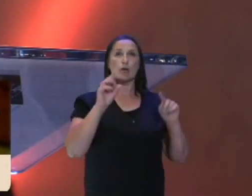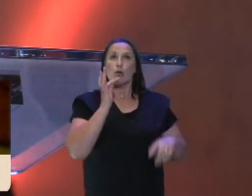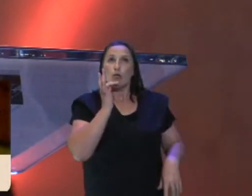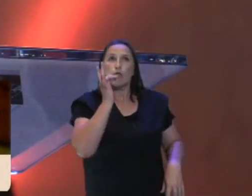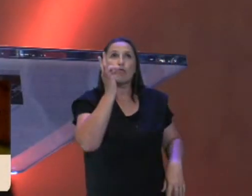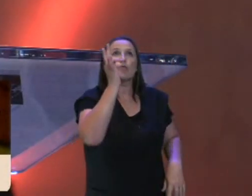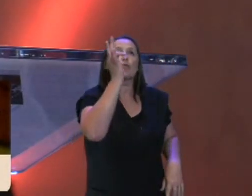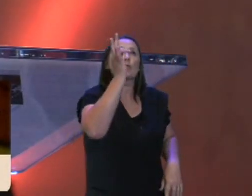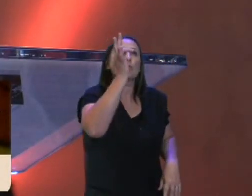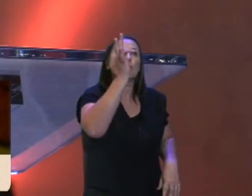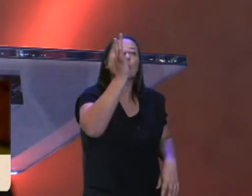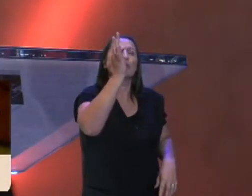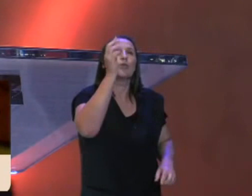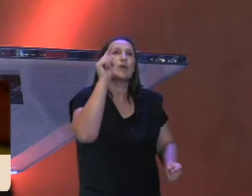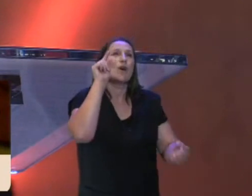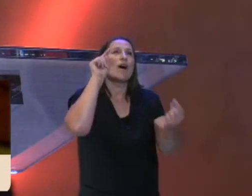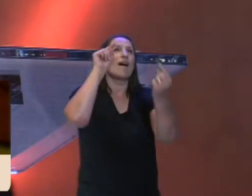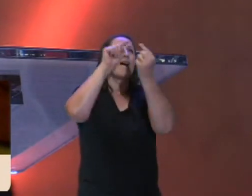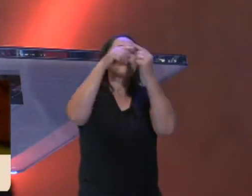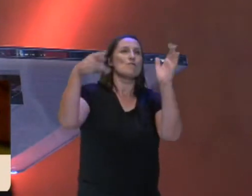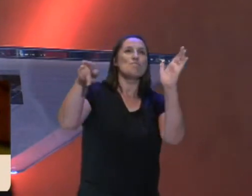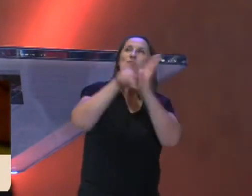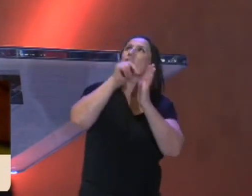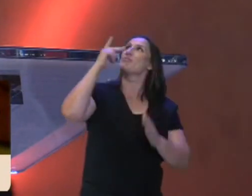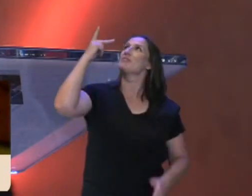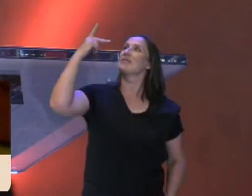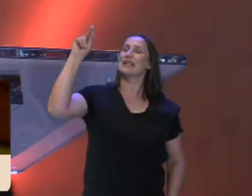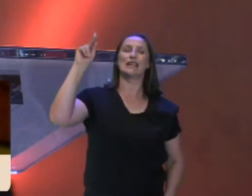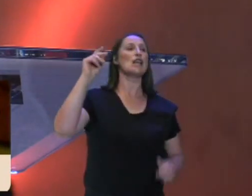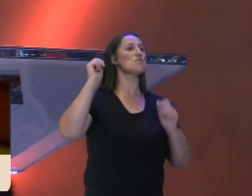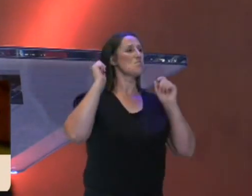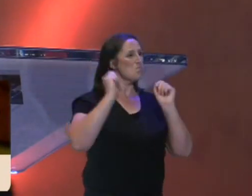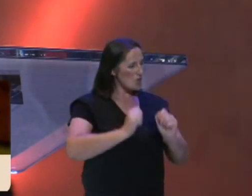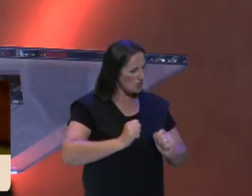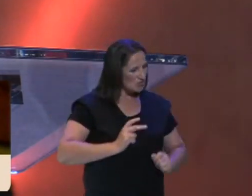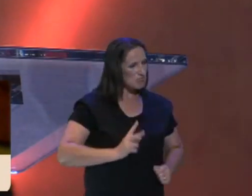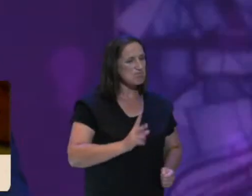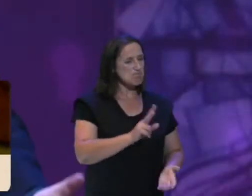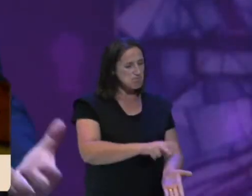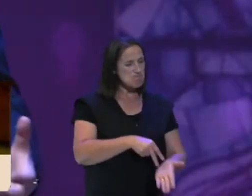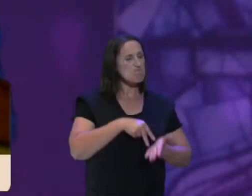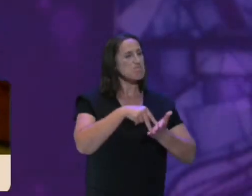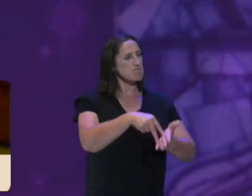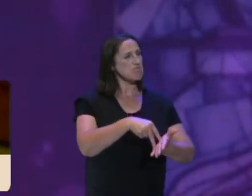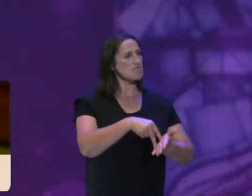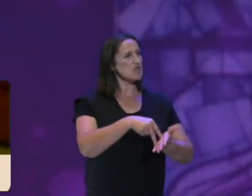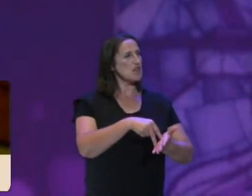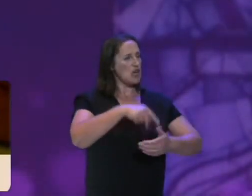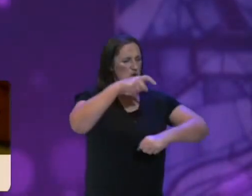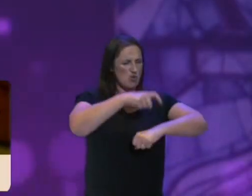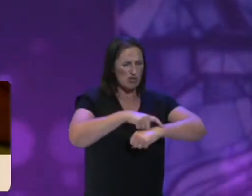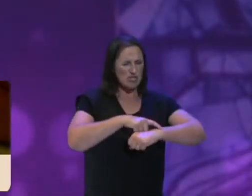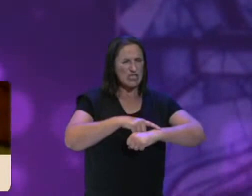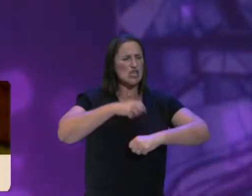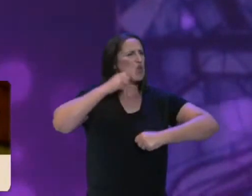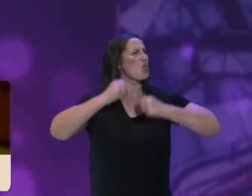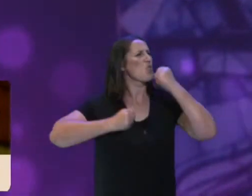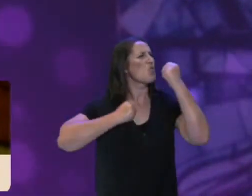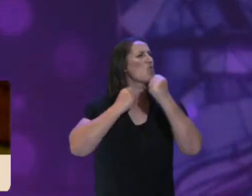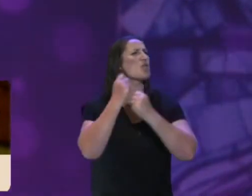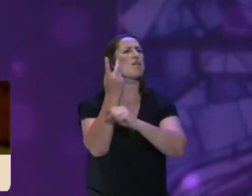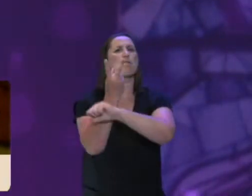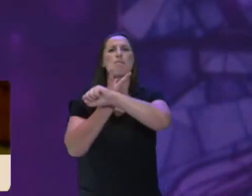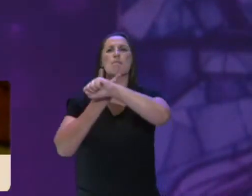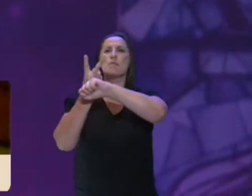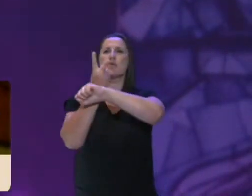direção dos alvos de Deus, ele pôde sair da sua caverna. E aí é hora de correr e buscar essas